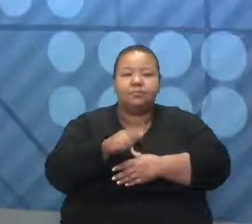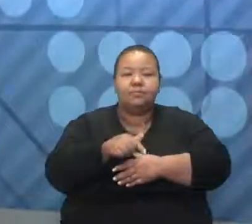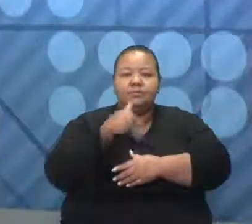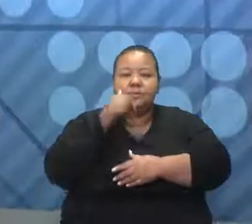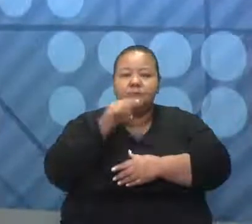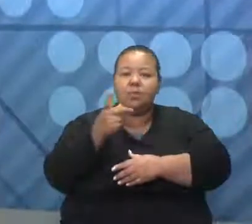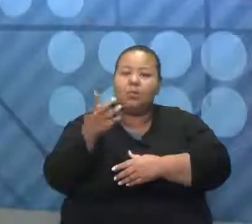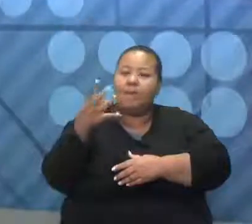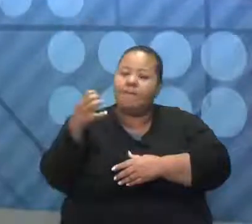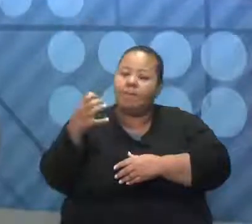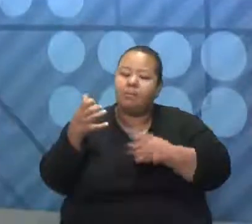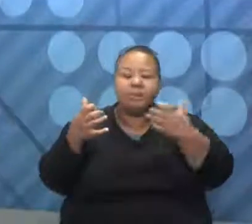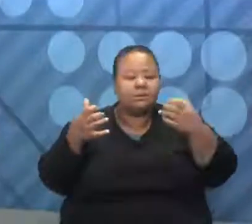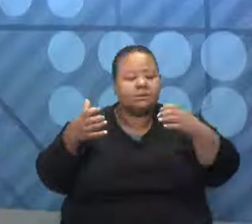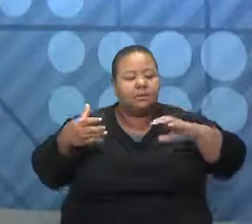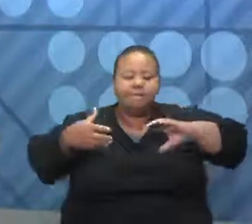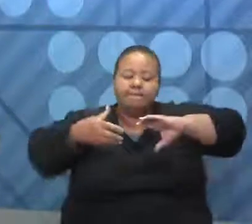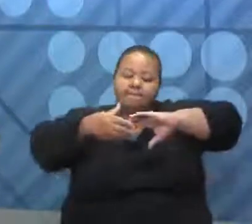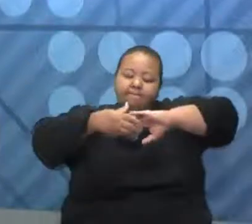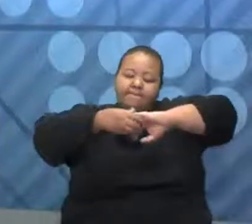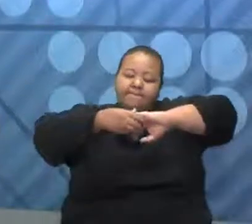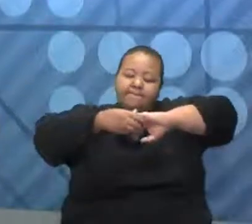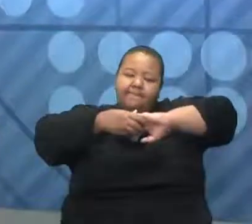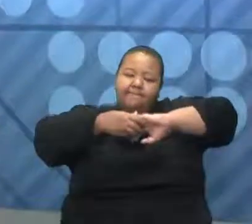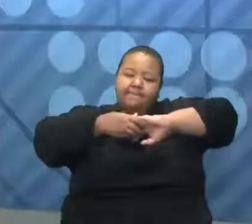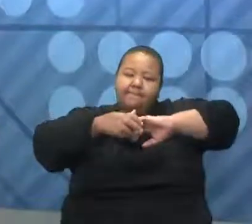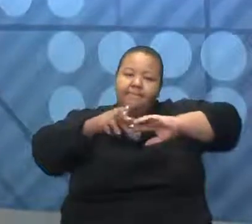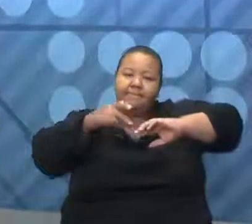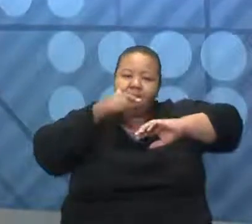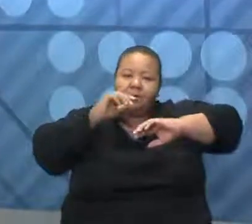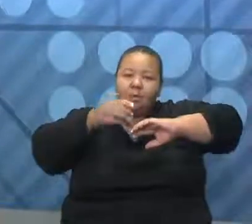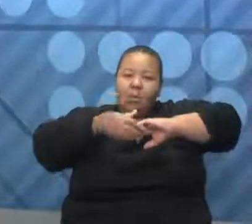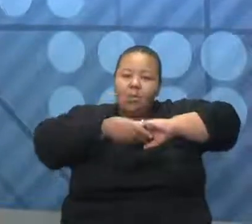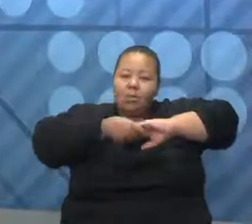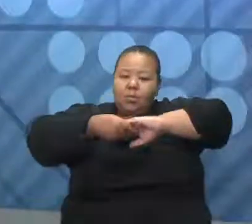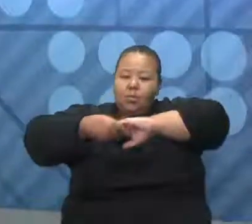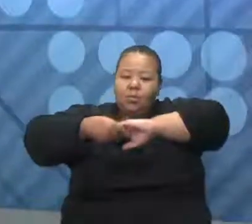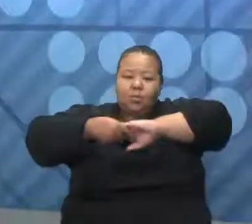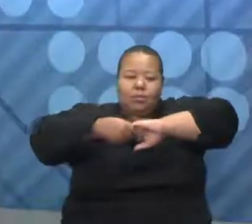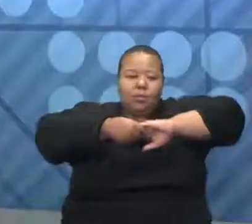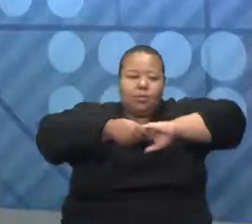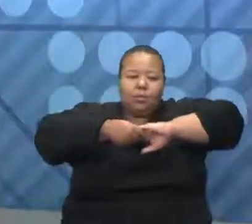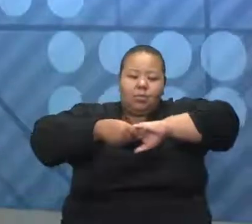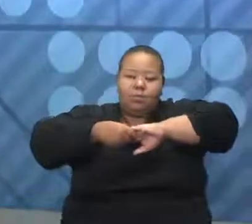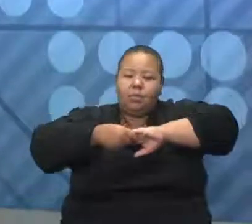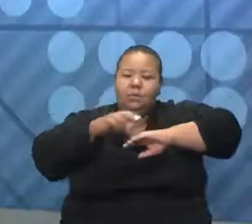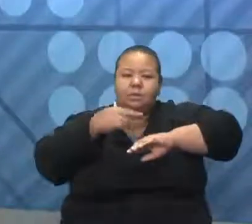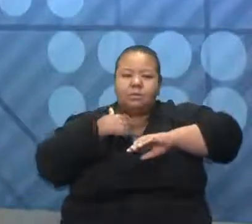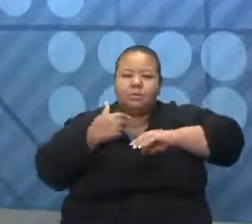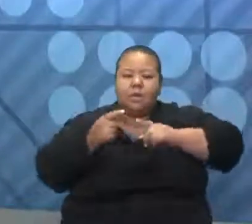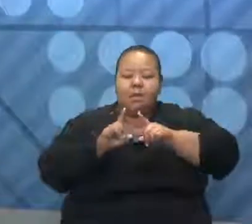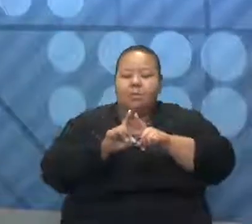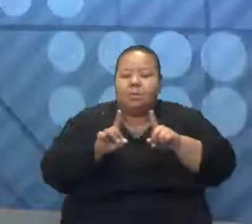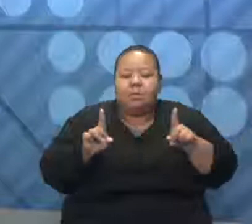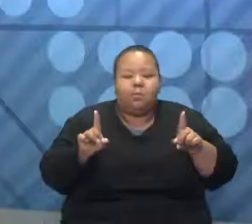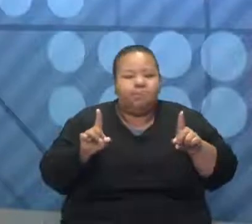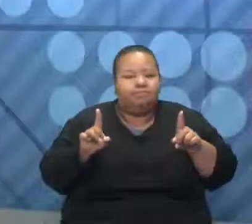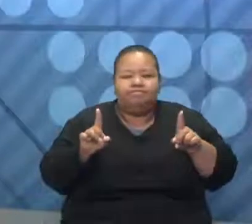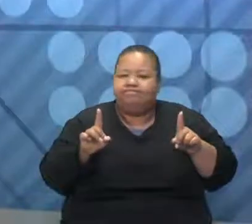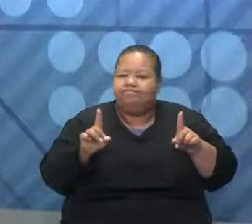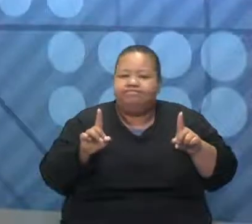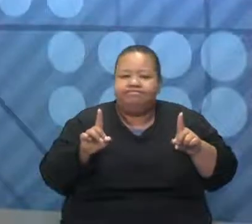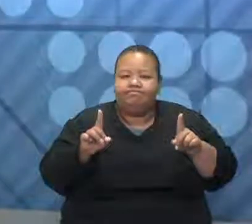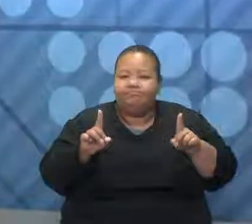mão segurando a outra aqui. É como se fosse um cabo de guerra. Não tem como eu falar que eles são isolados. E não são. Eles são